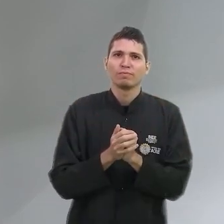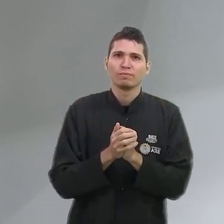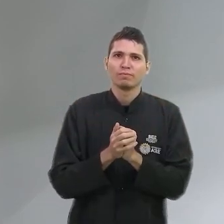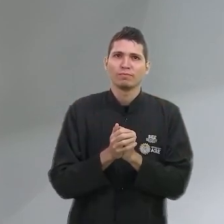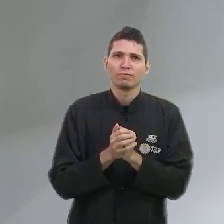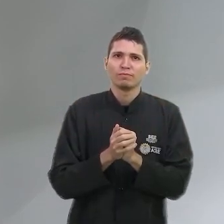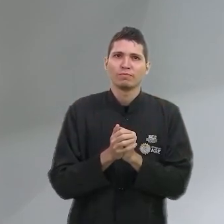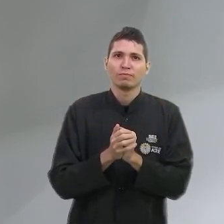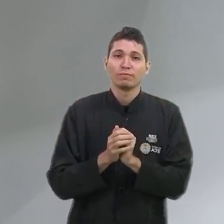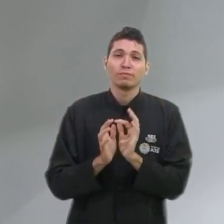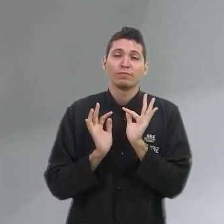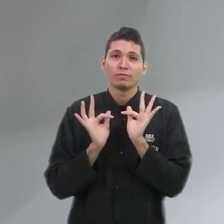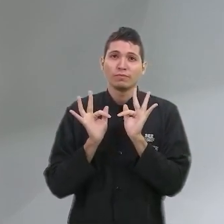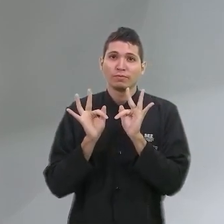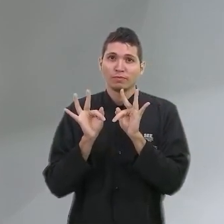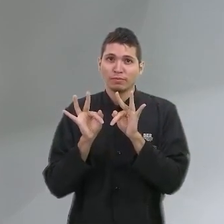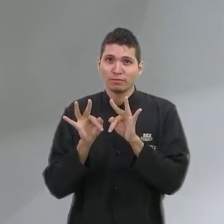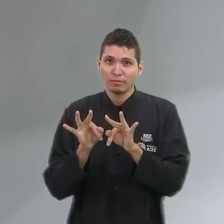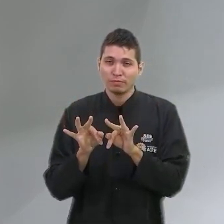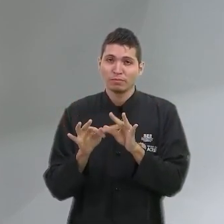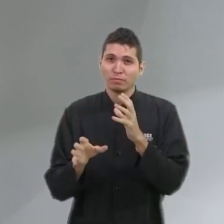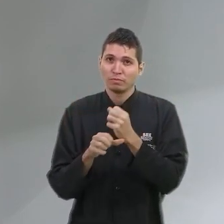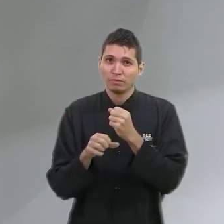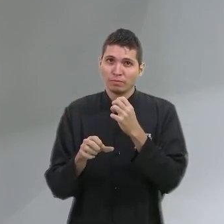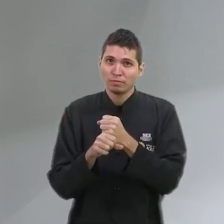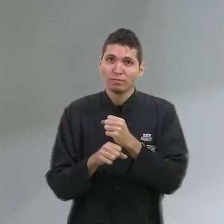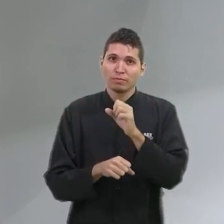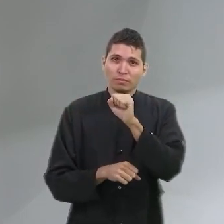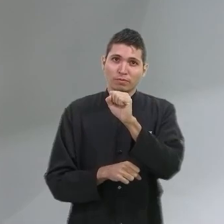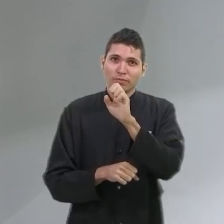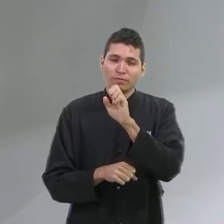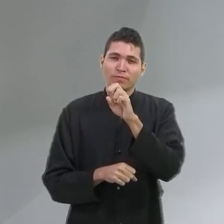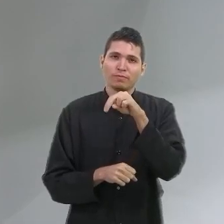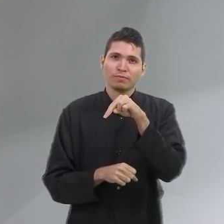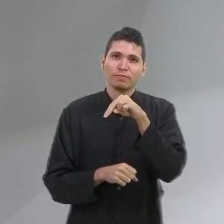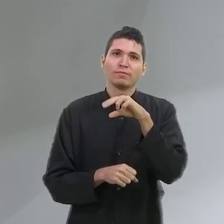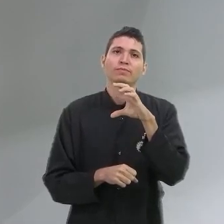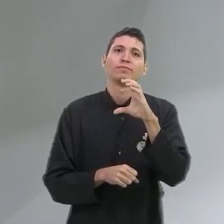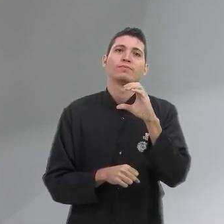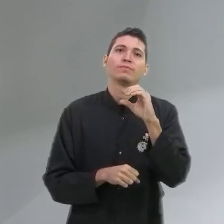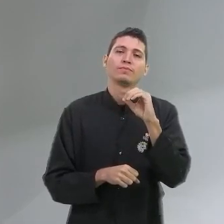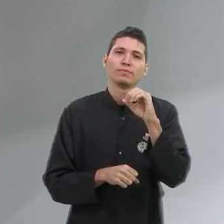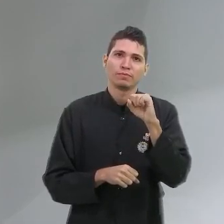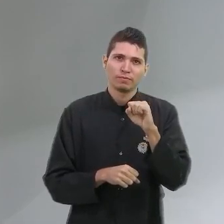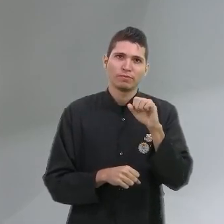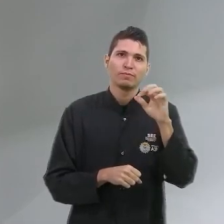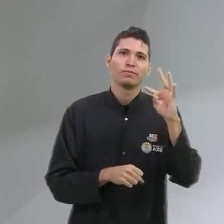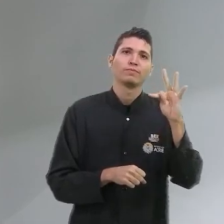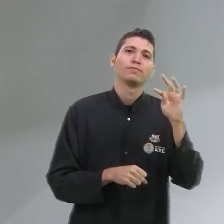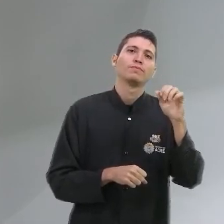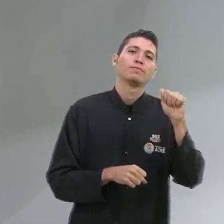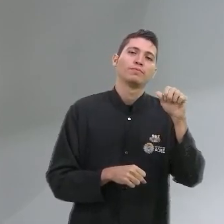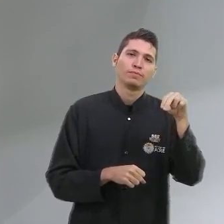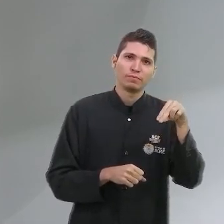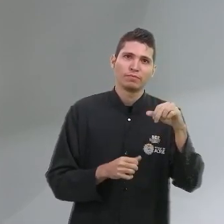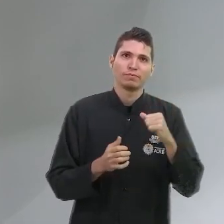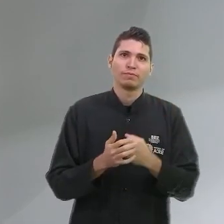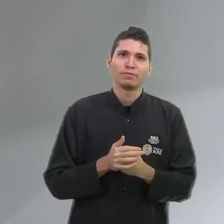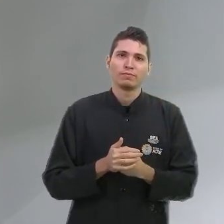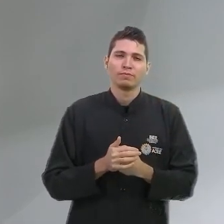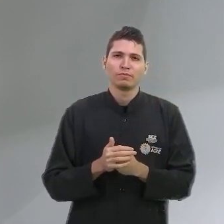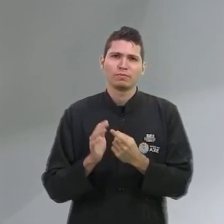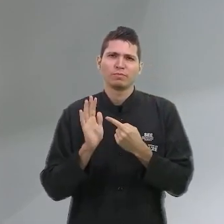nós apresentarmos as funções seno, cosseno e tangente. Nesta videoaula, nós iremos apenas definir o círculo